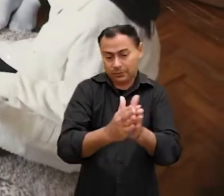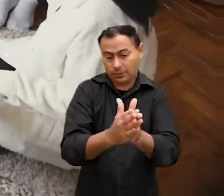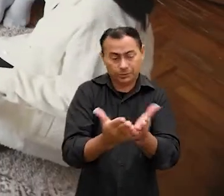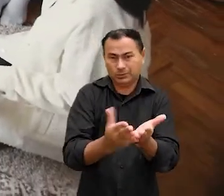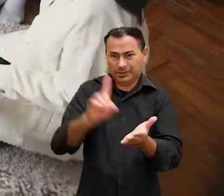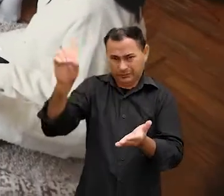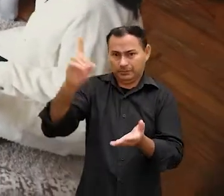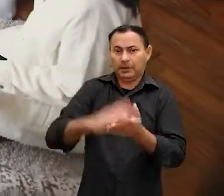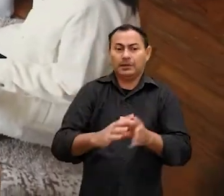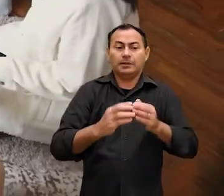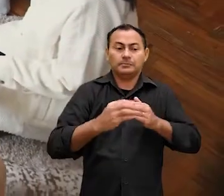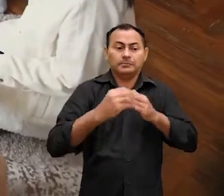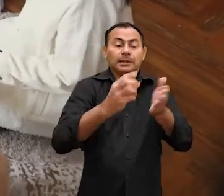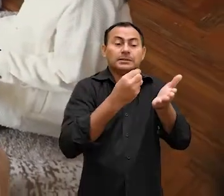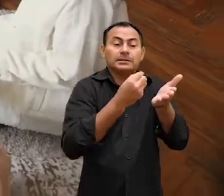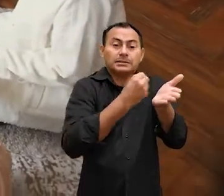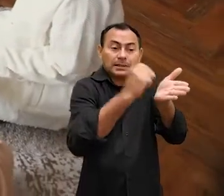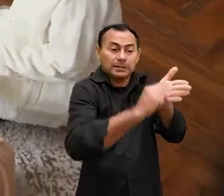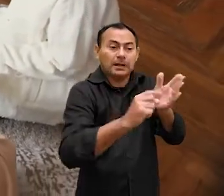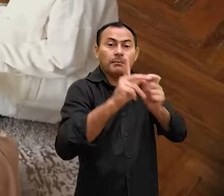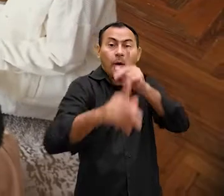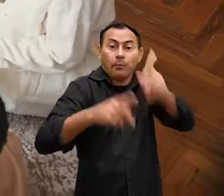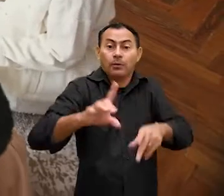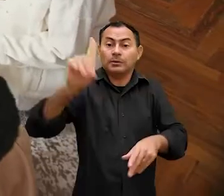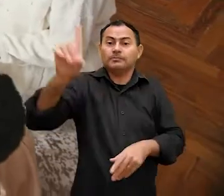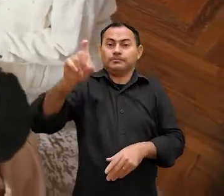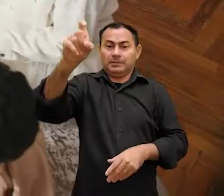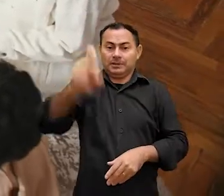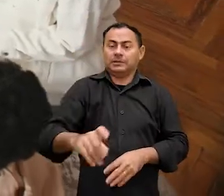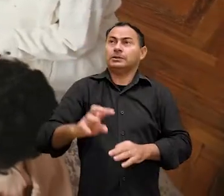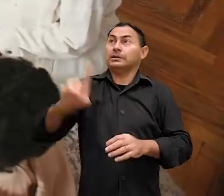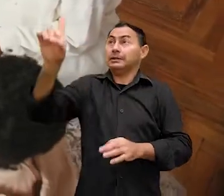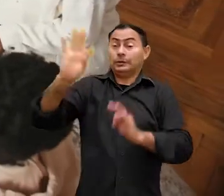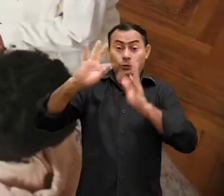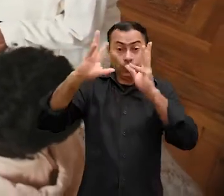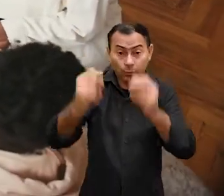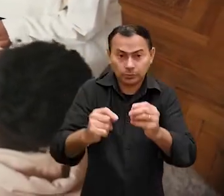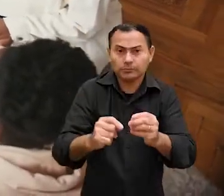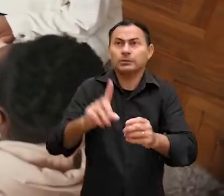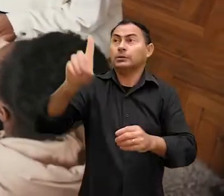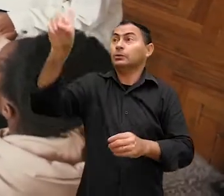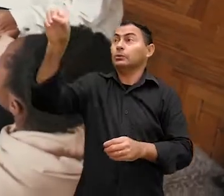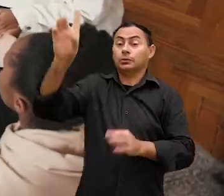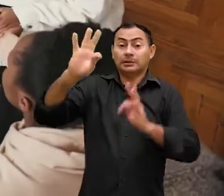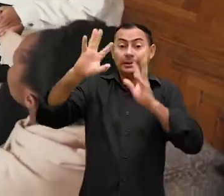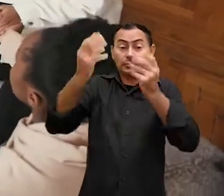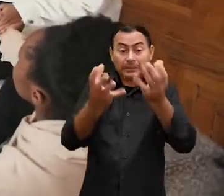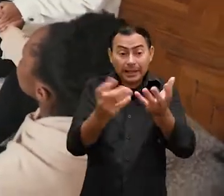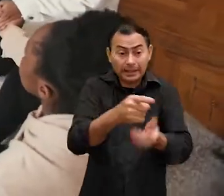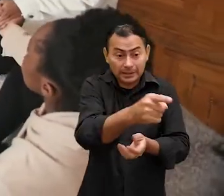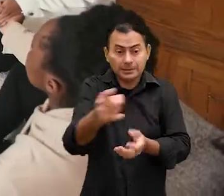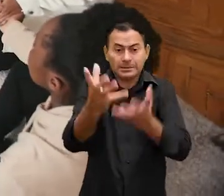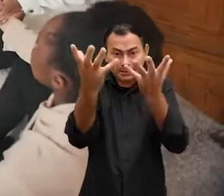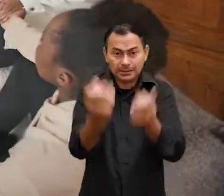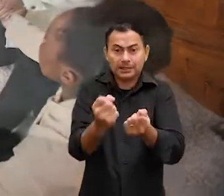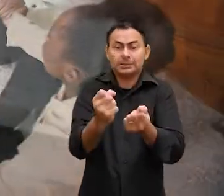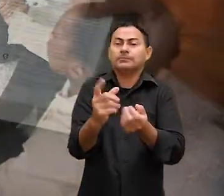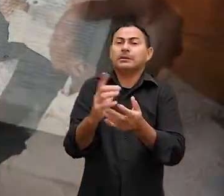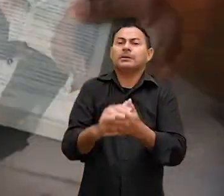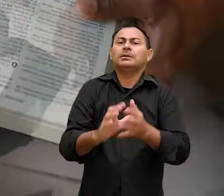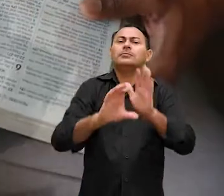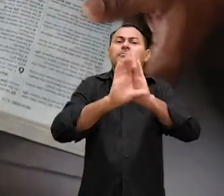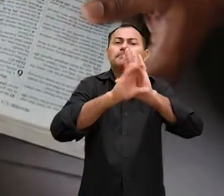para o povo de Deus, para que ele seja tudo o que Deus quer que ele seja. Existe